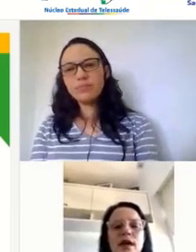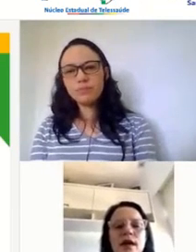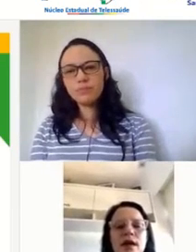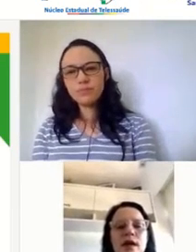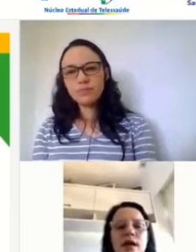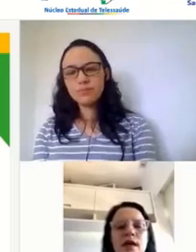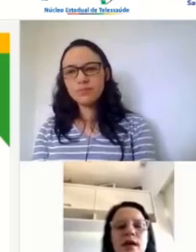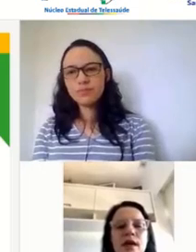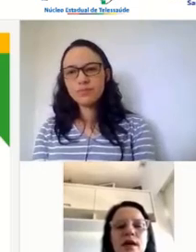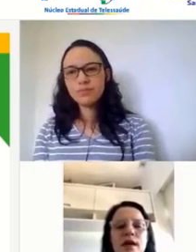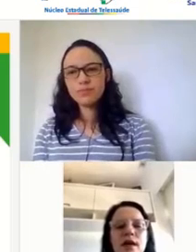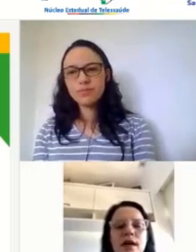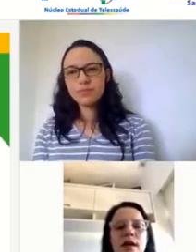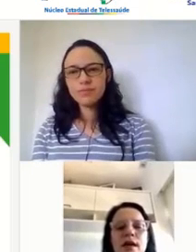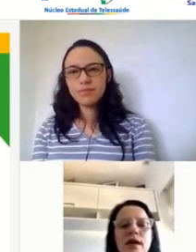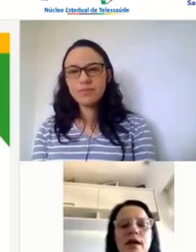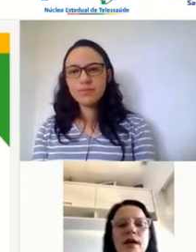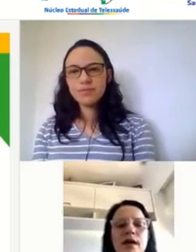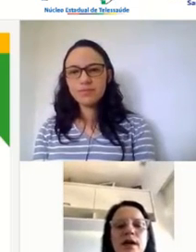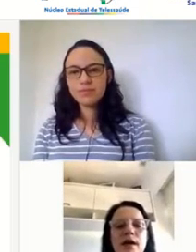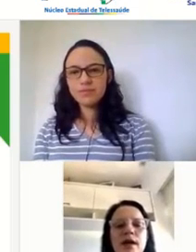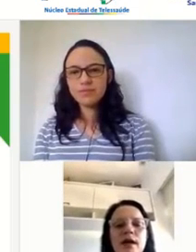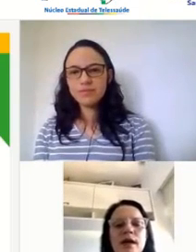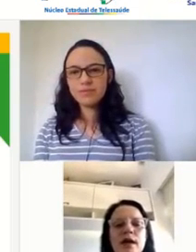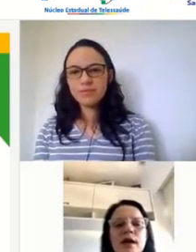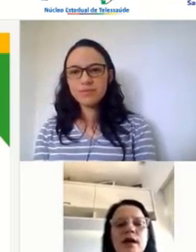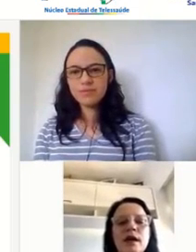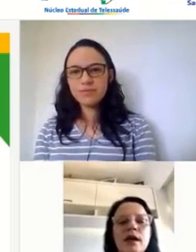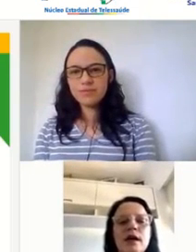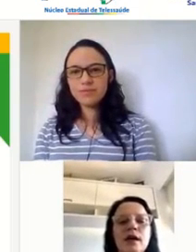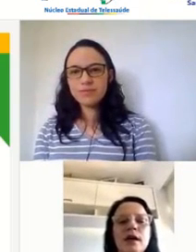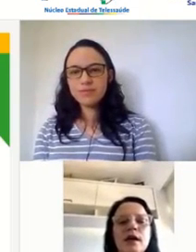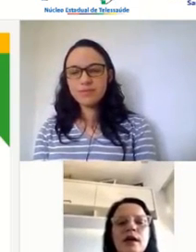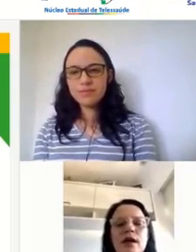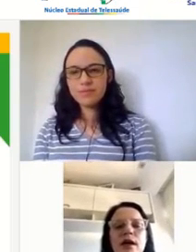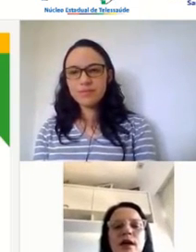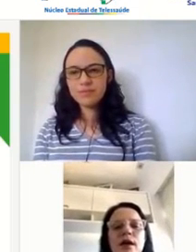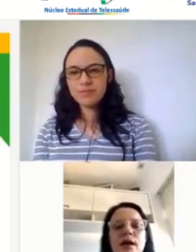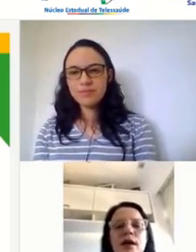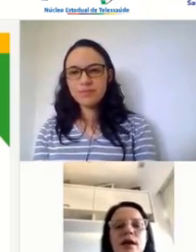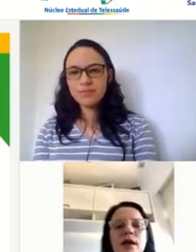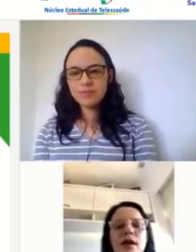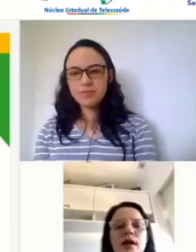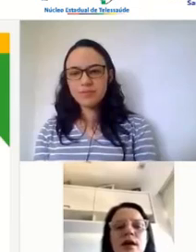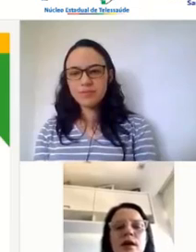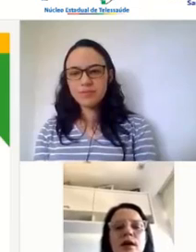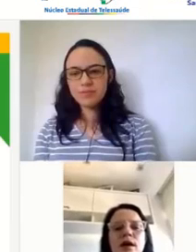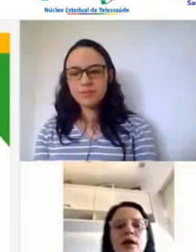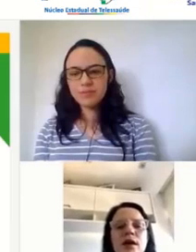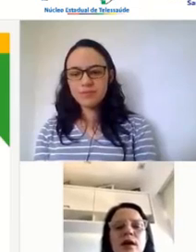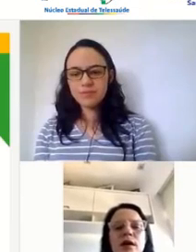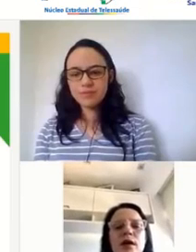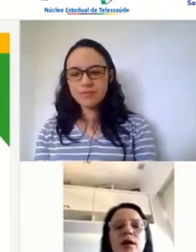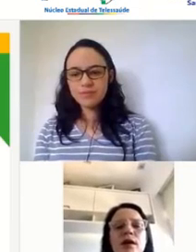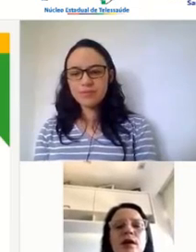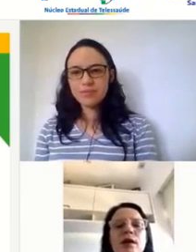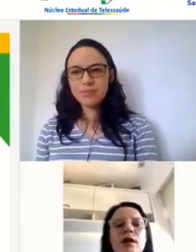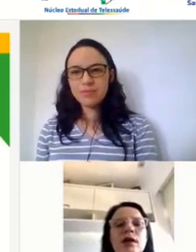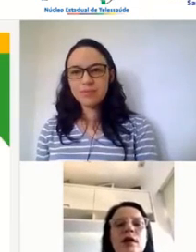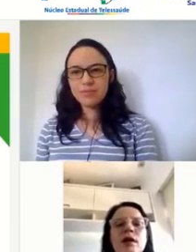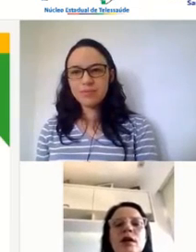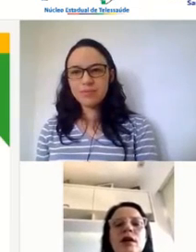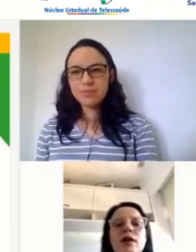e pronto consegui o bom então esse é só